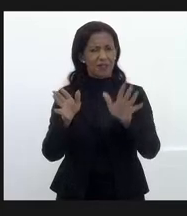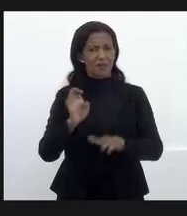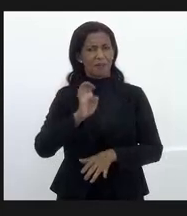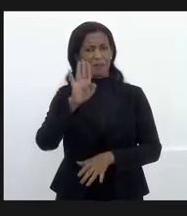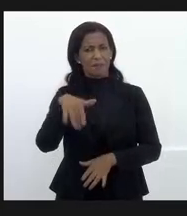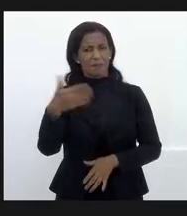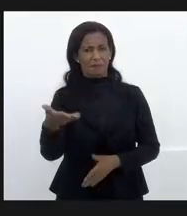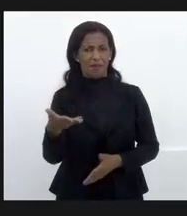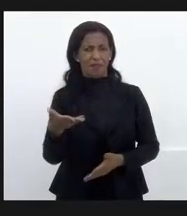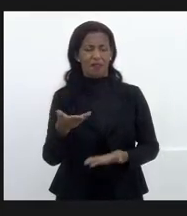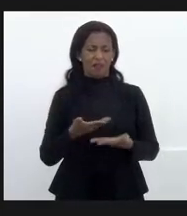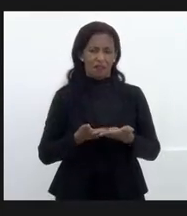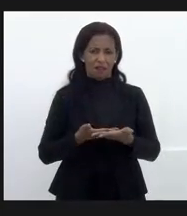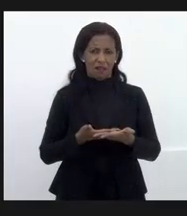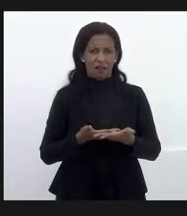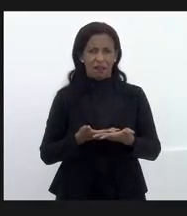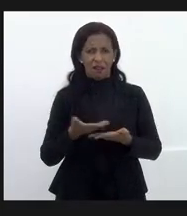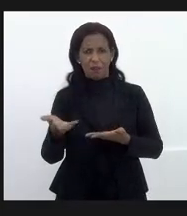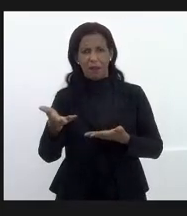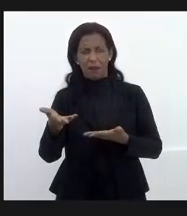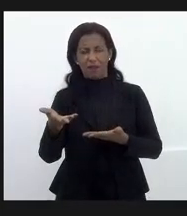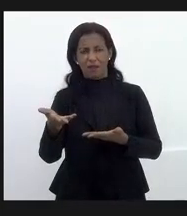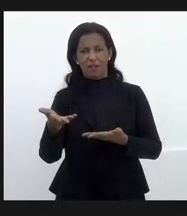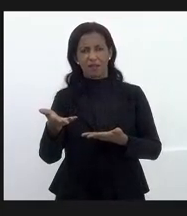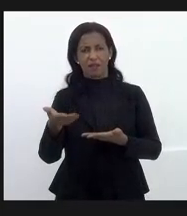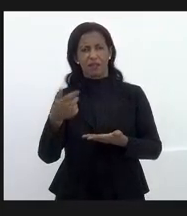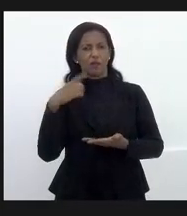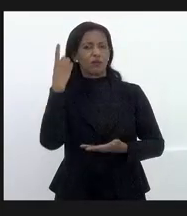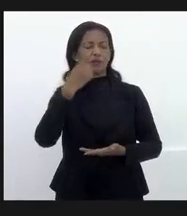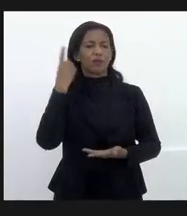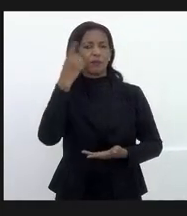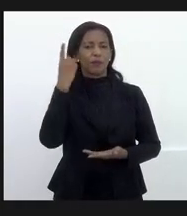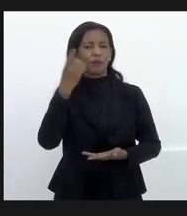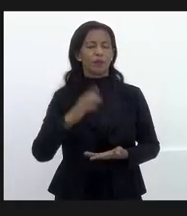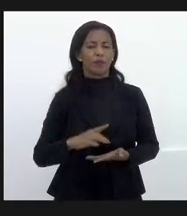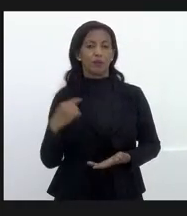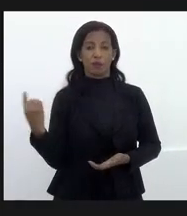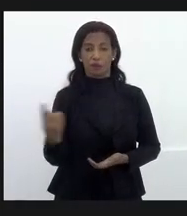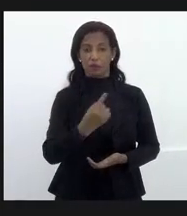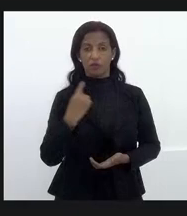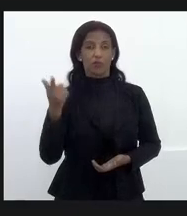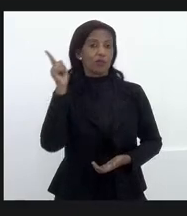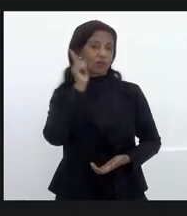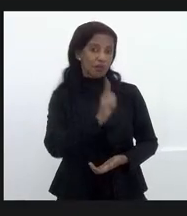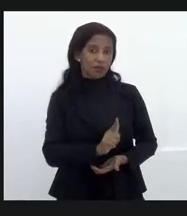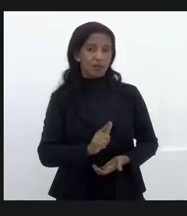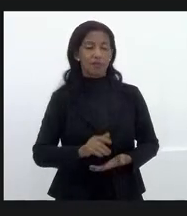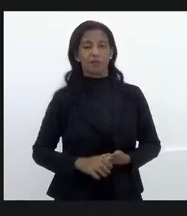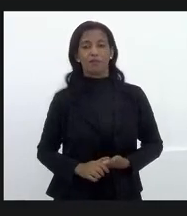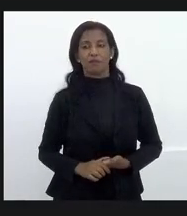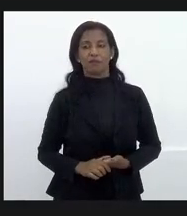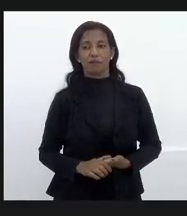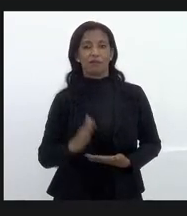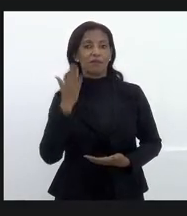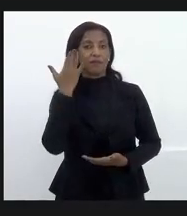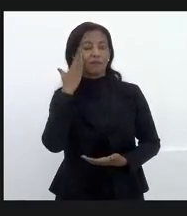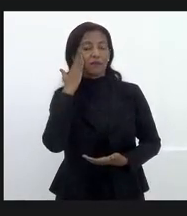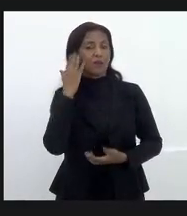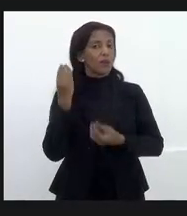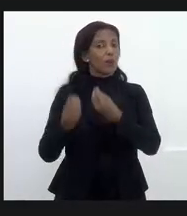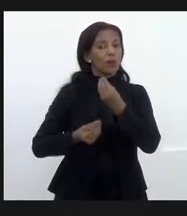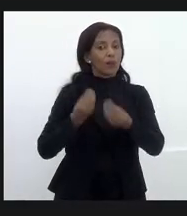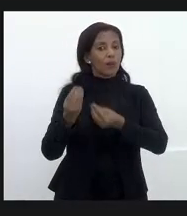né repasse para os demais deputados e que a gente consiga é é entender